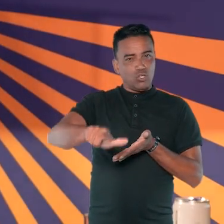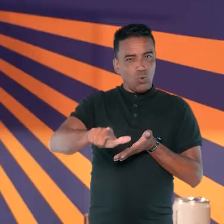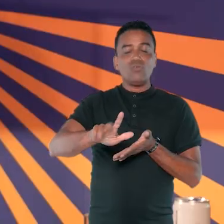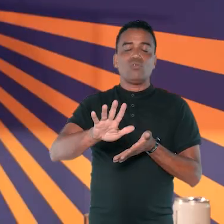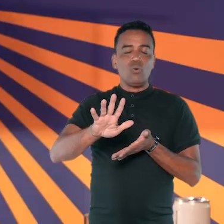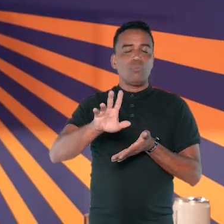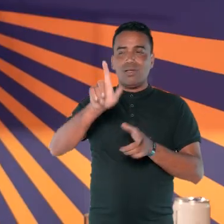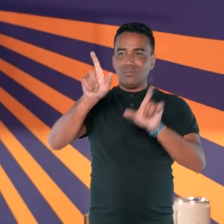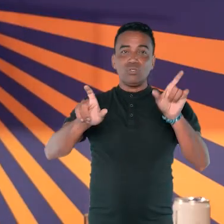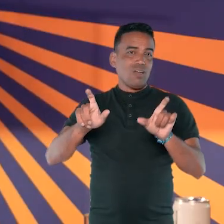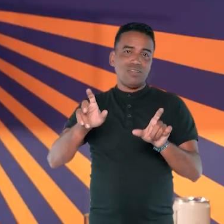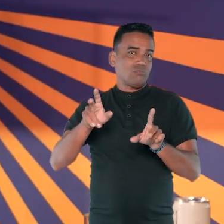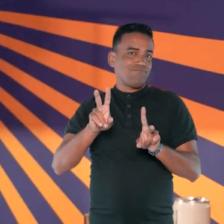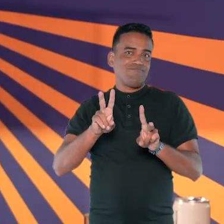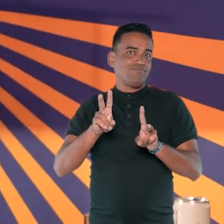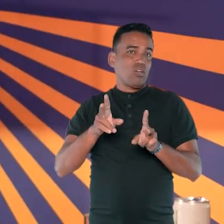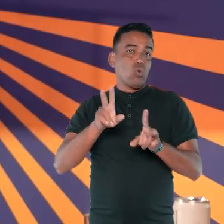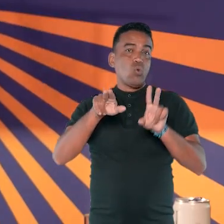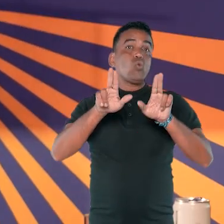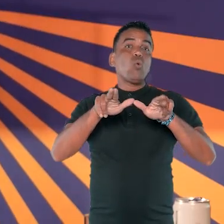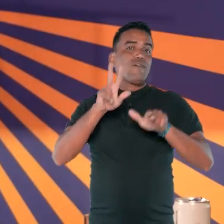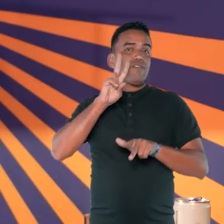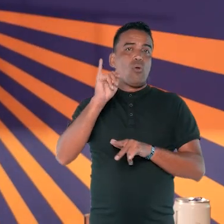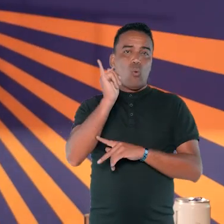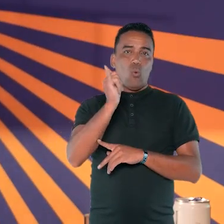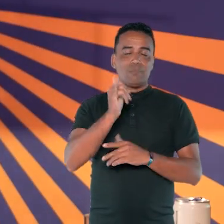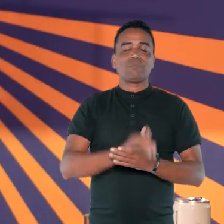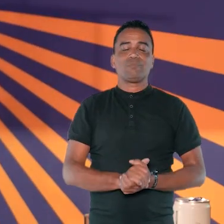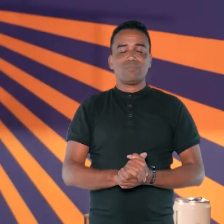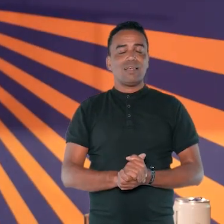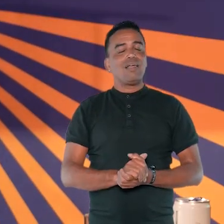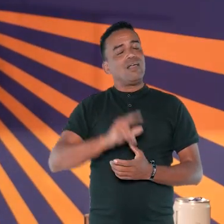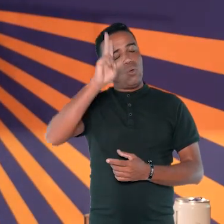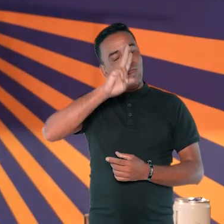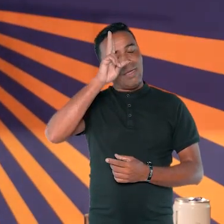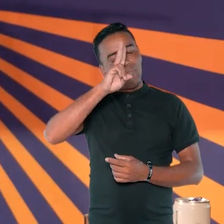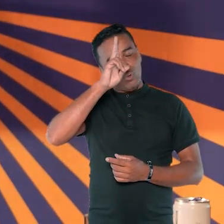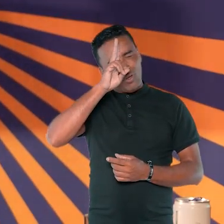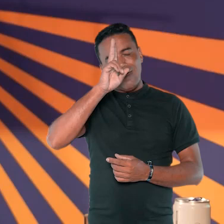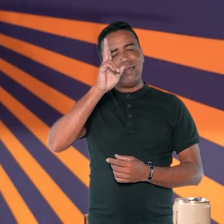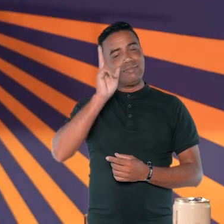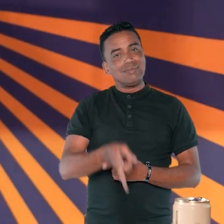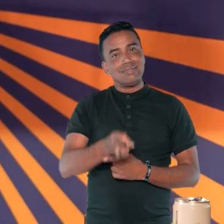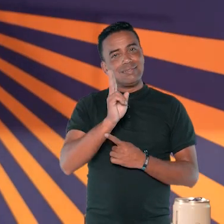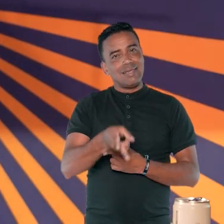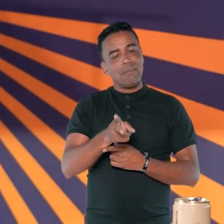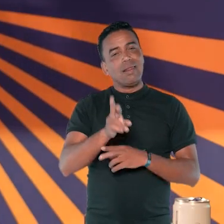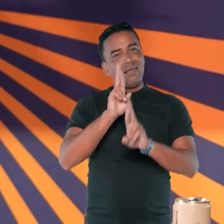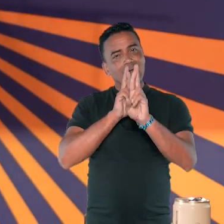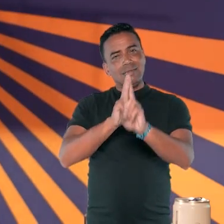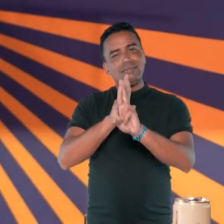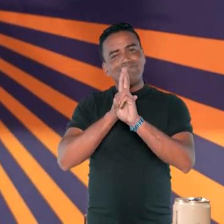não ouviu, que eu lembro que ainda há sempre, sempre esperança